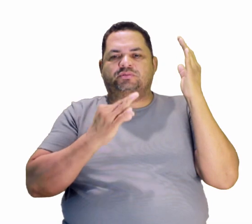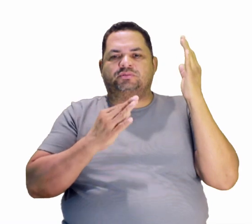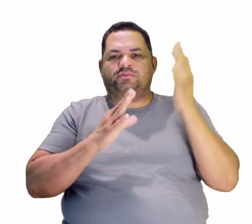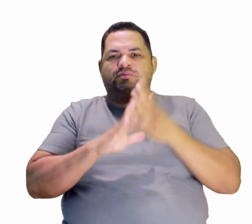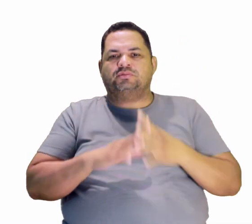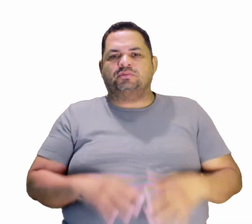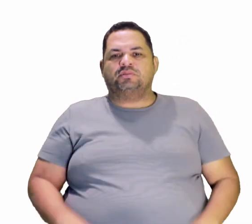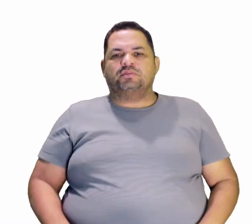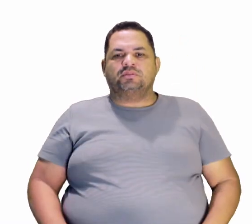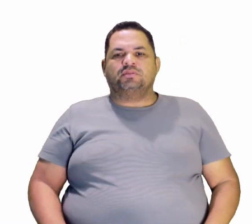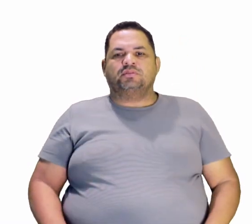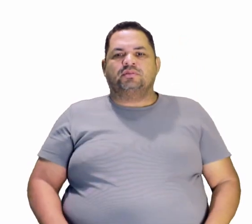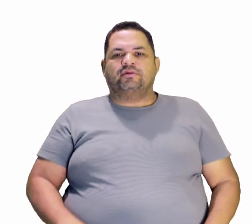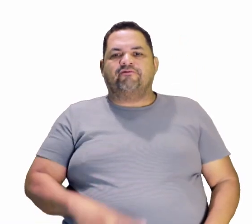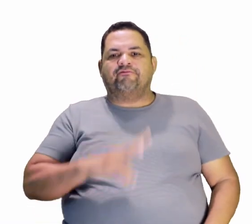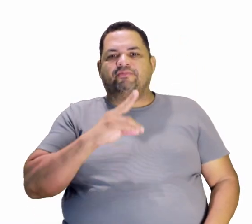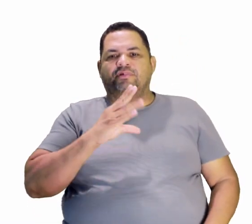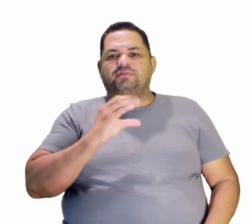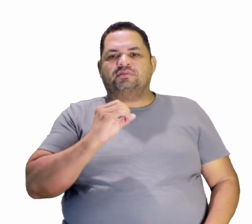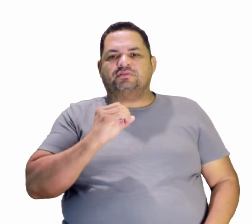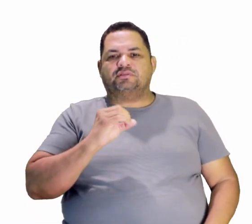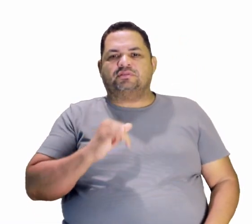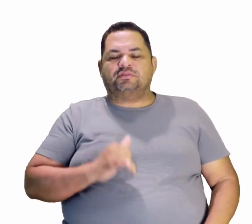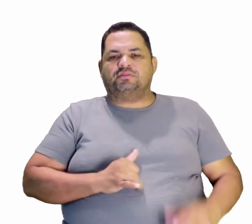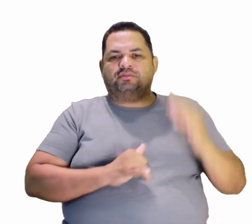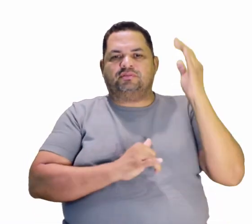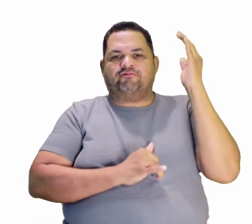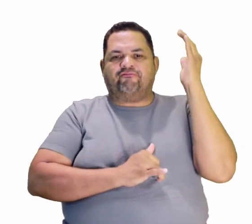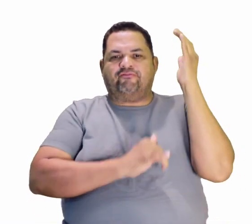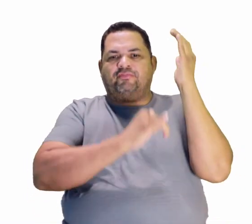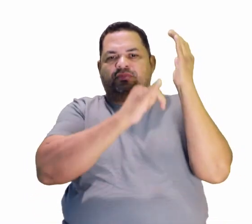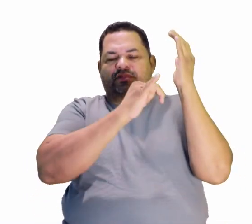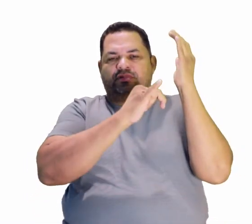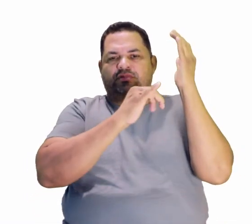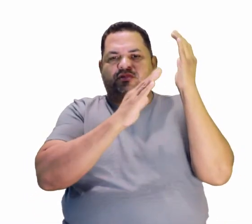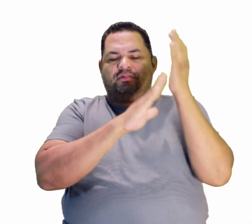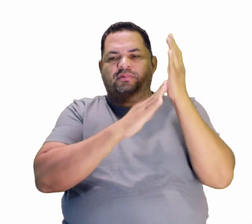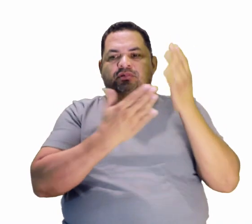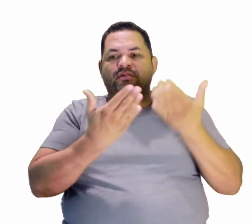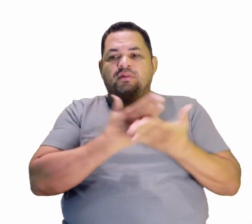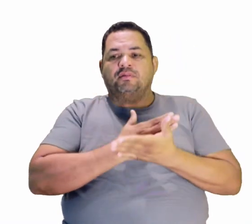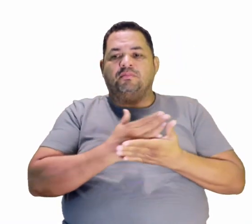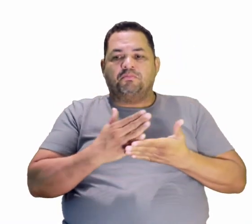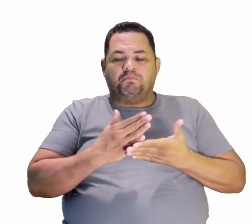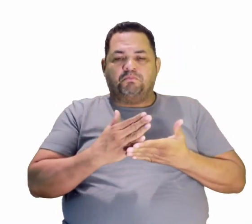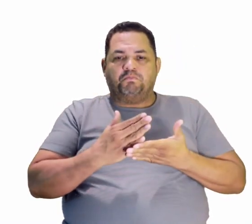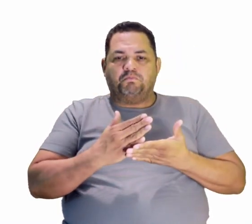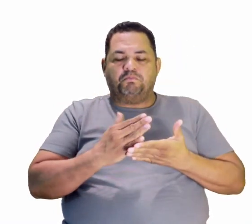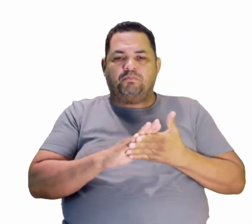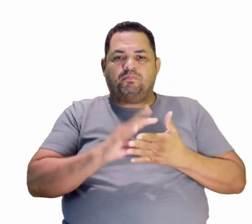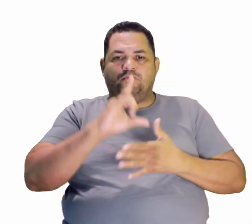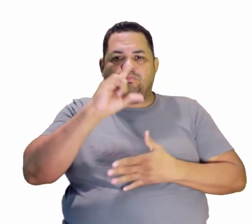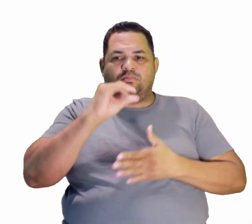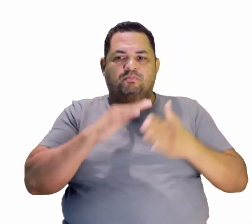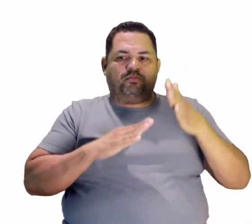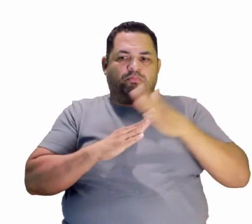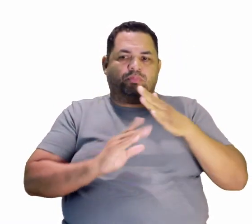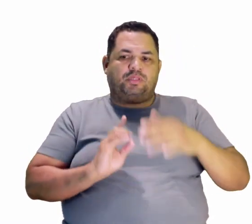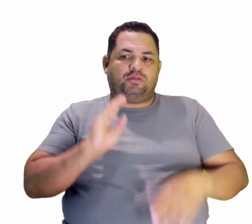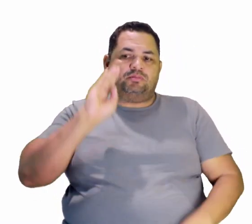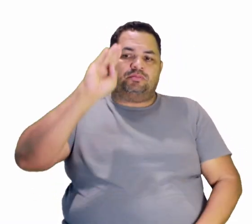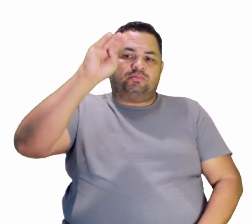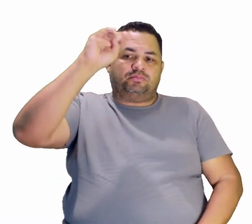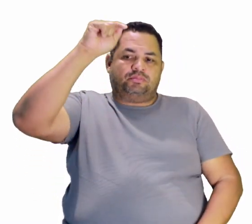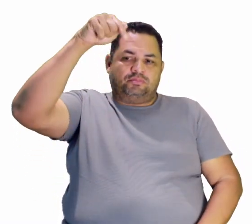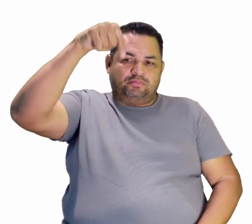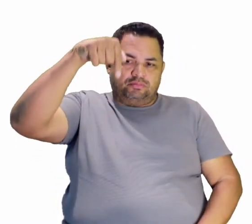outro é V0y? Porque a velocidade inicial em y, ele é uma velocidade que vai diminuindo até o ponto mais alto e depois